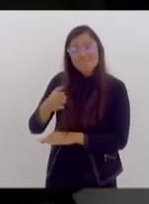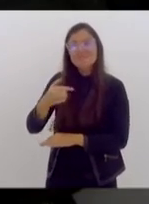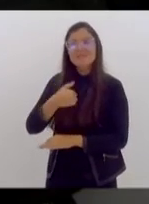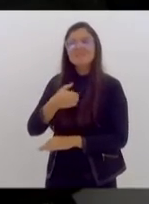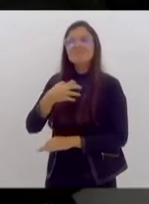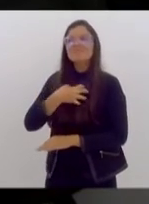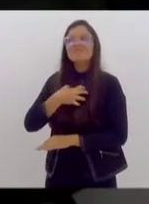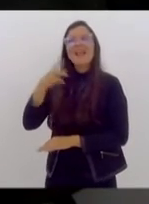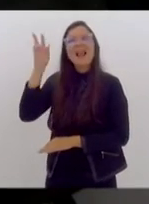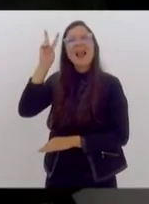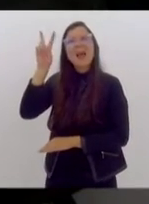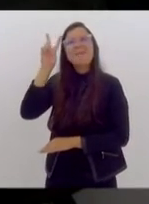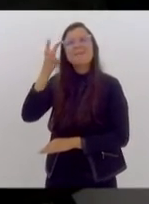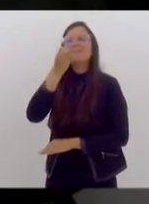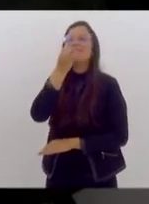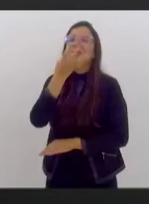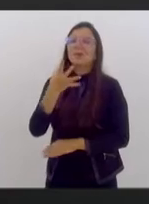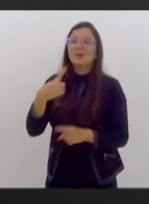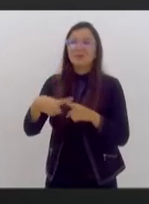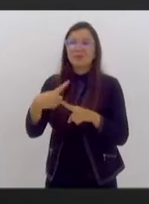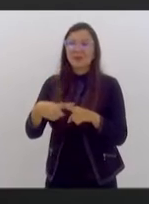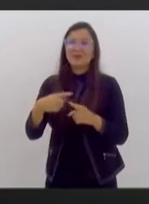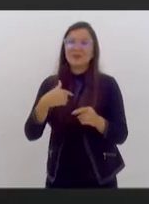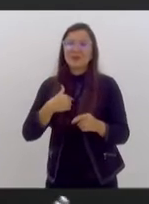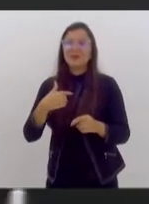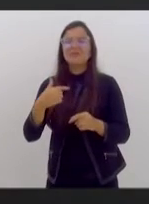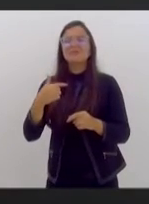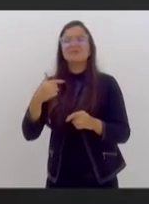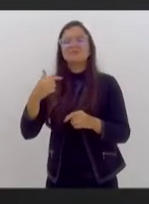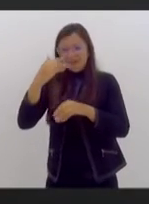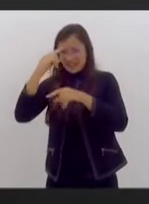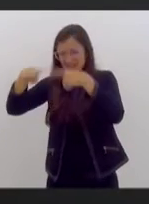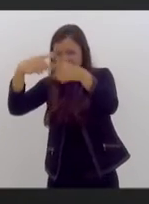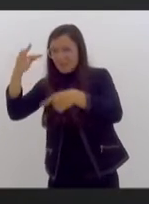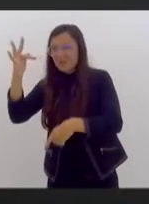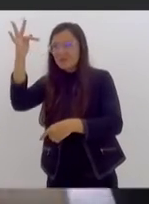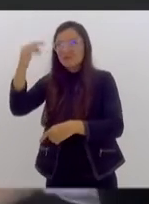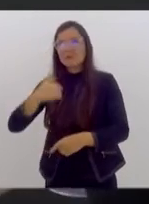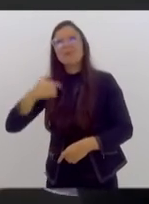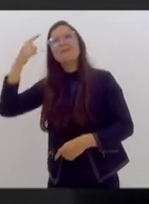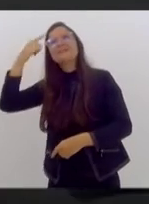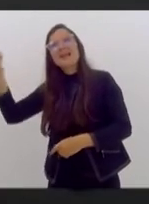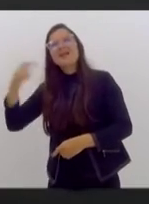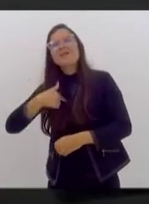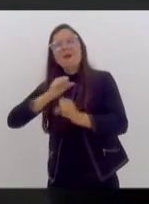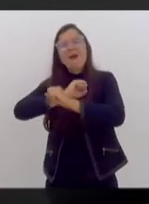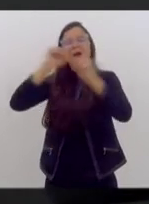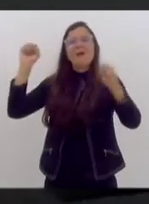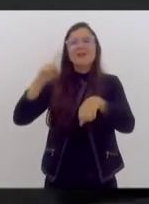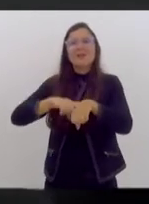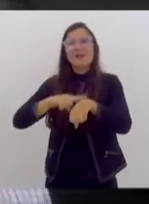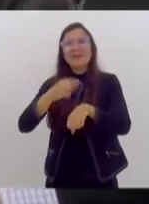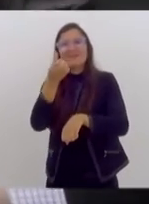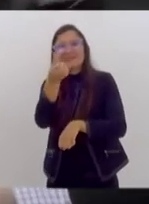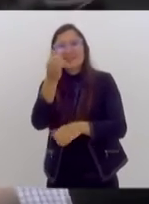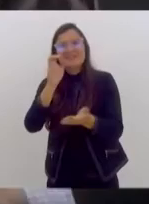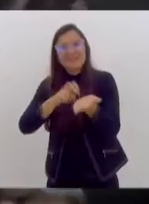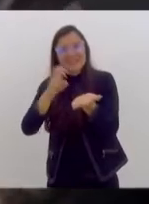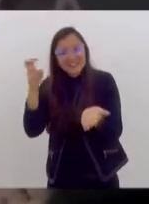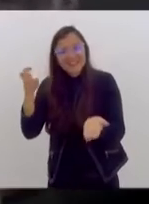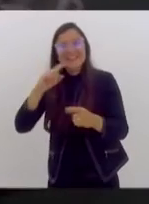toda segunda-feira eu acordava 6:15 da manhã para poder chegar aqui às 10 horas da manhã vou ficar marcado o resto da minha vida que foi uma